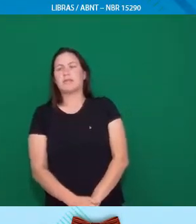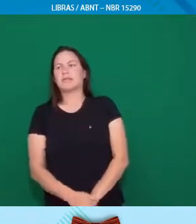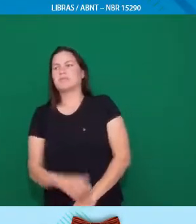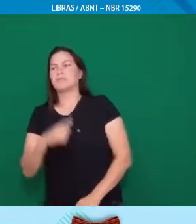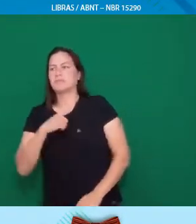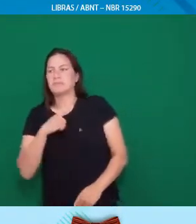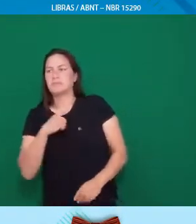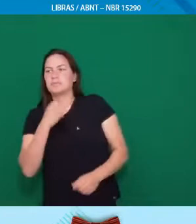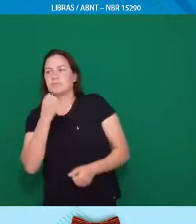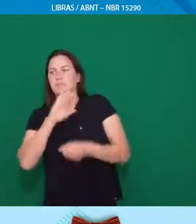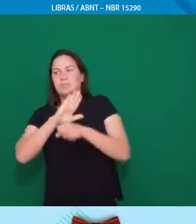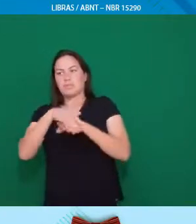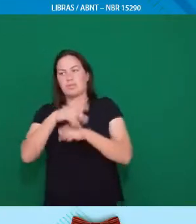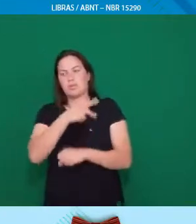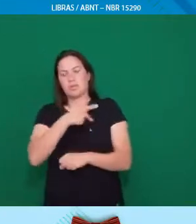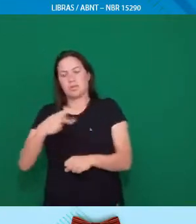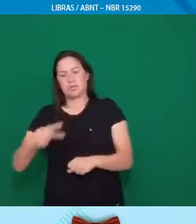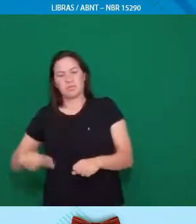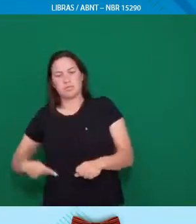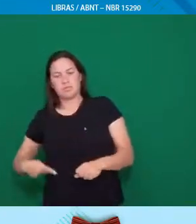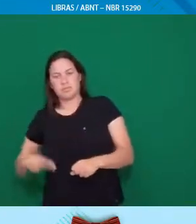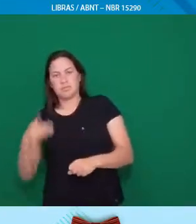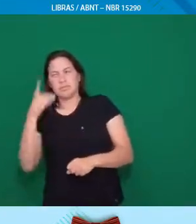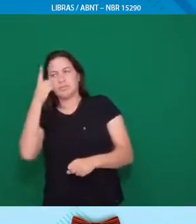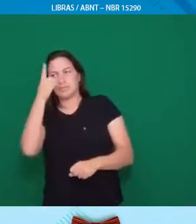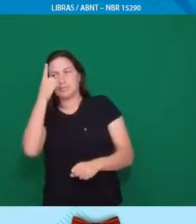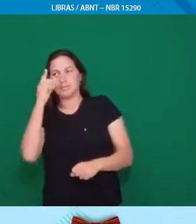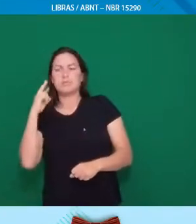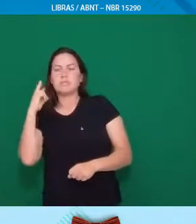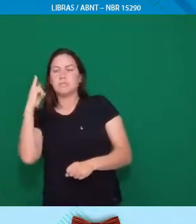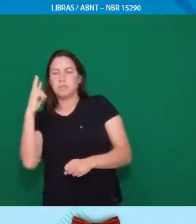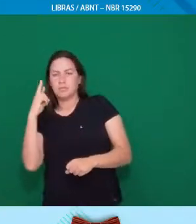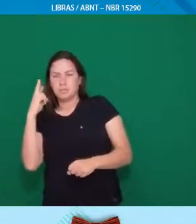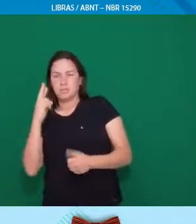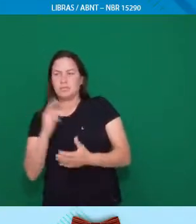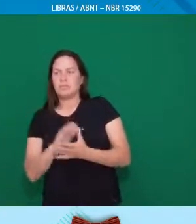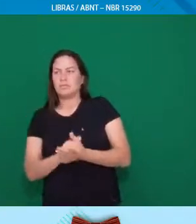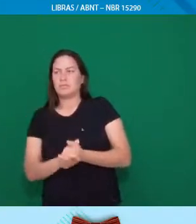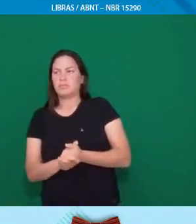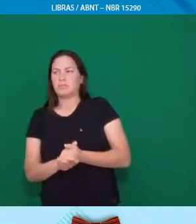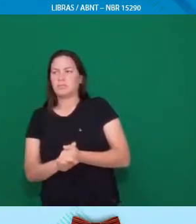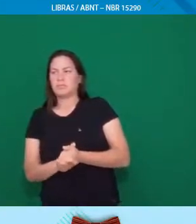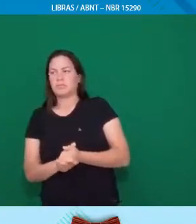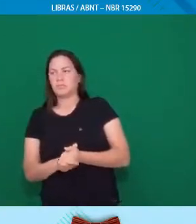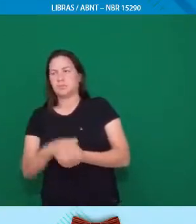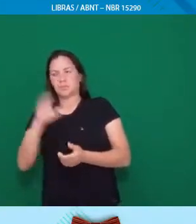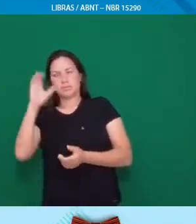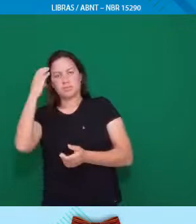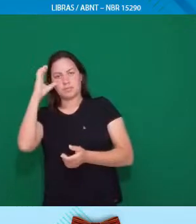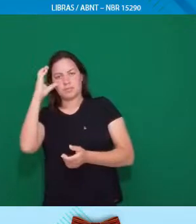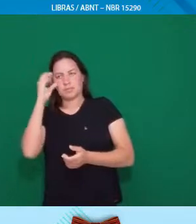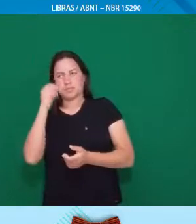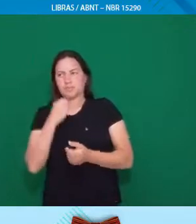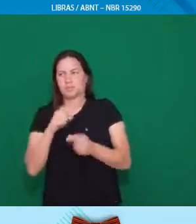nossa saudação tá o presidente da Molinho senhores vereadores vereadora